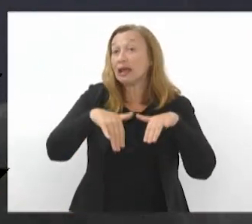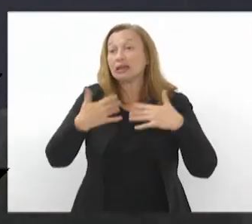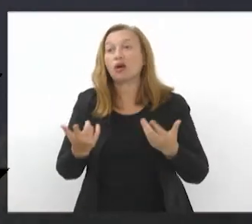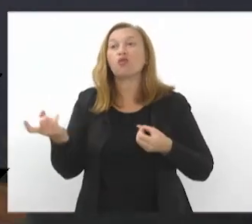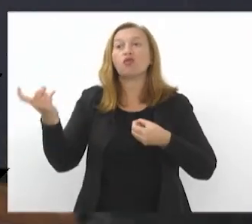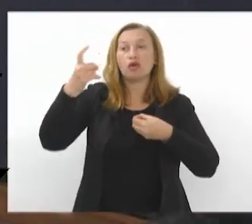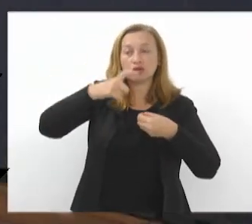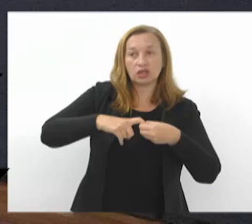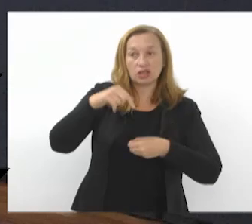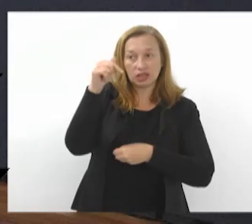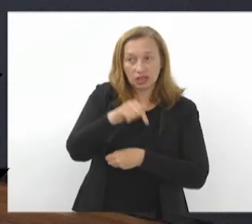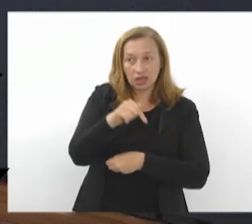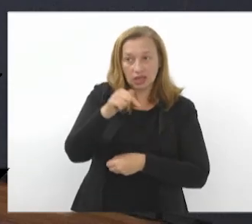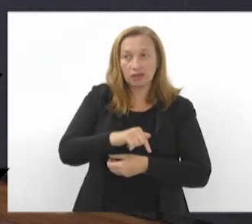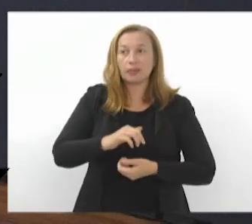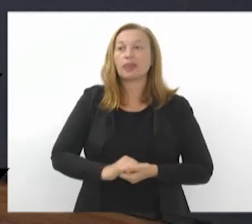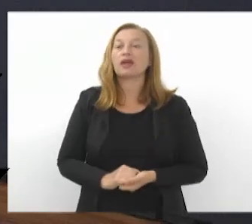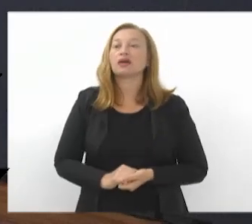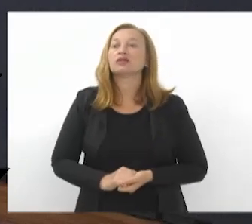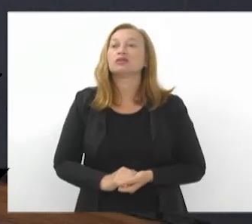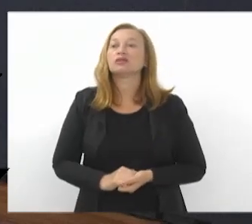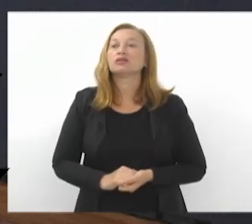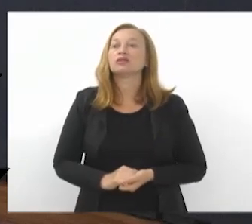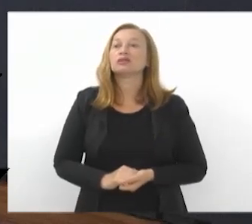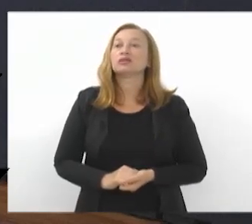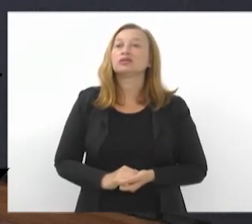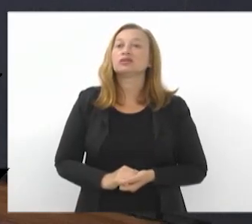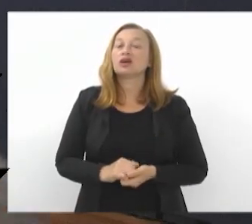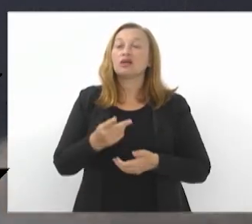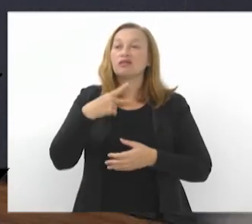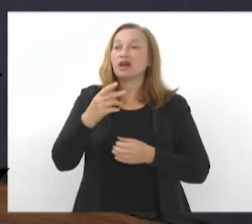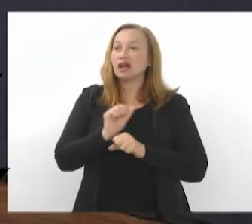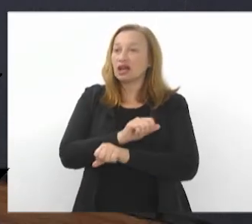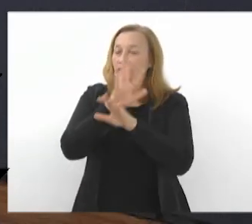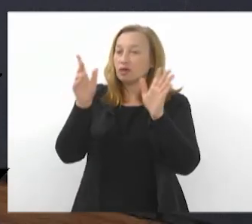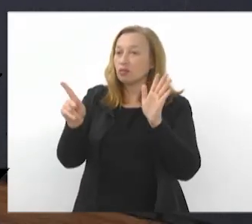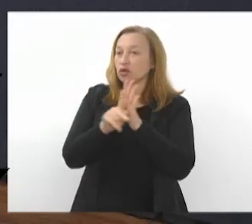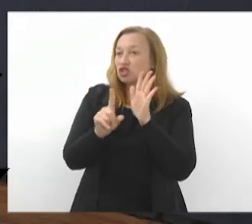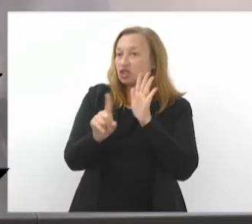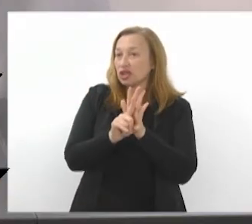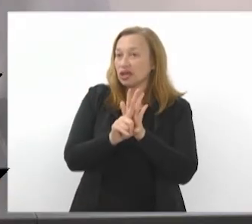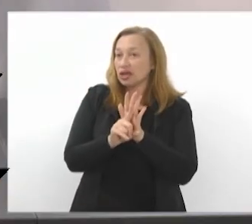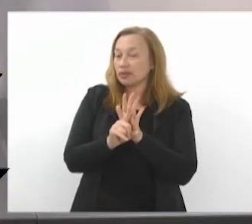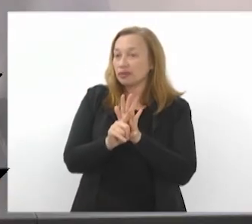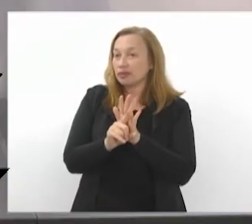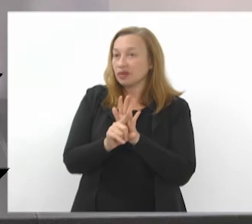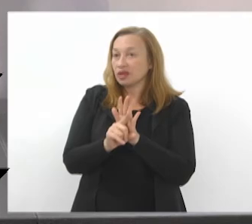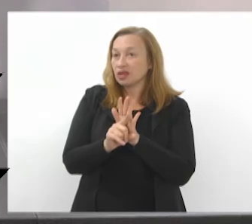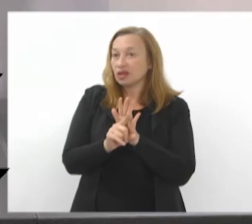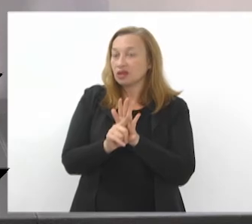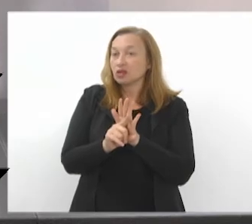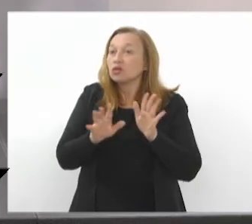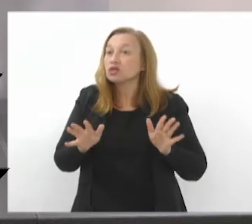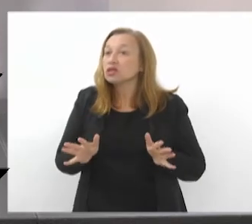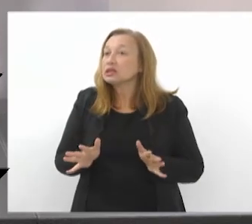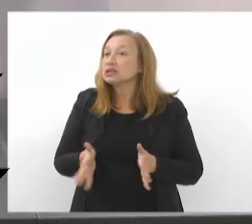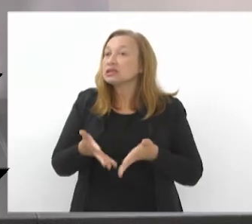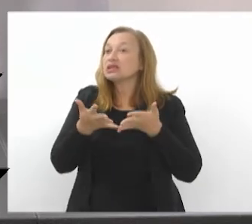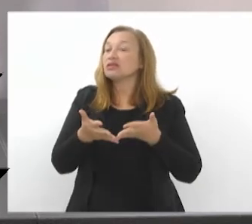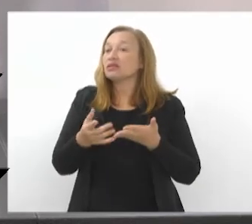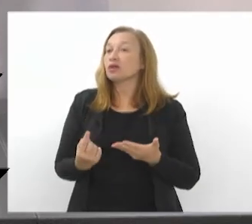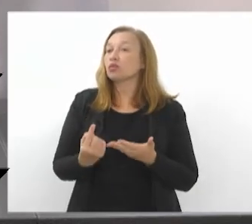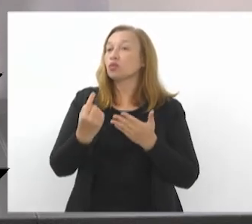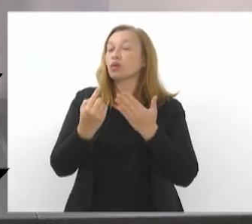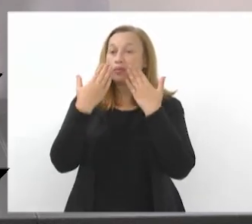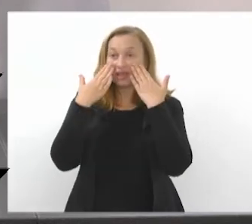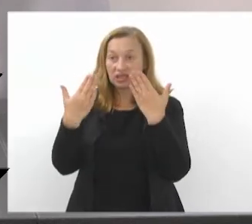aqui ao caso em tela, o regimento fala claramente que o projeto de lei deve ser motivado por uma